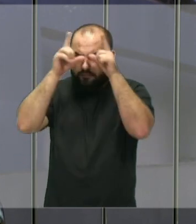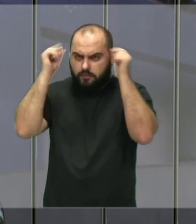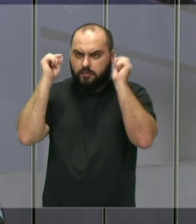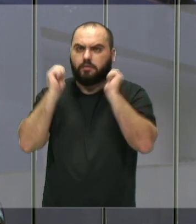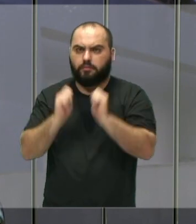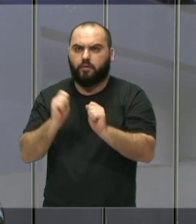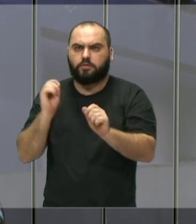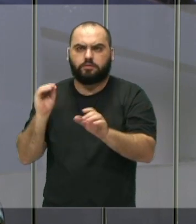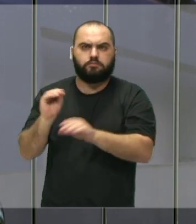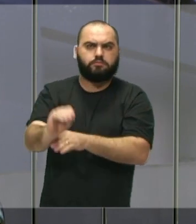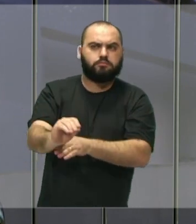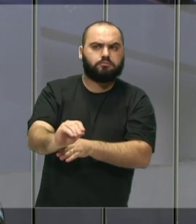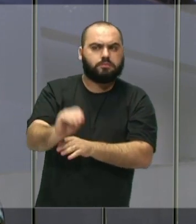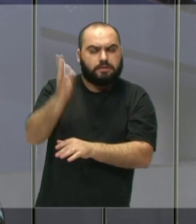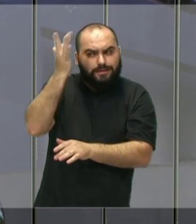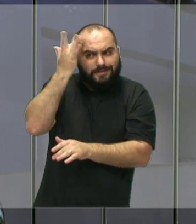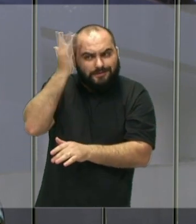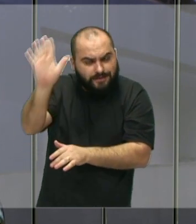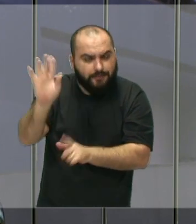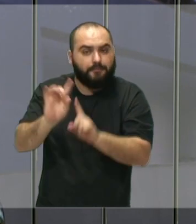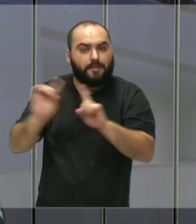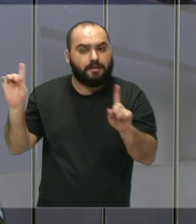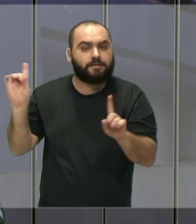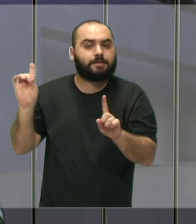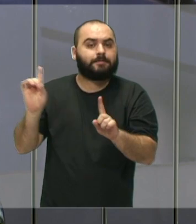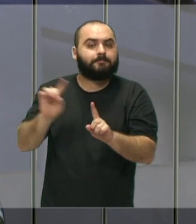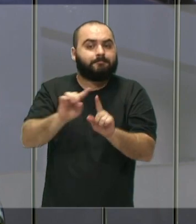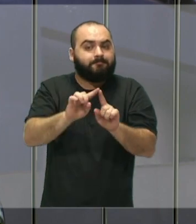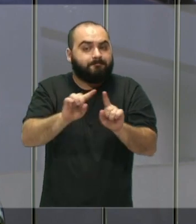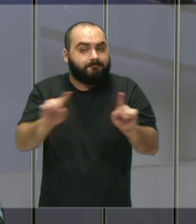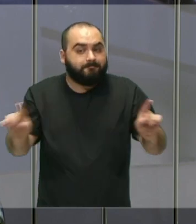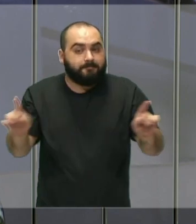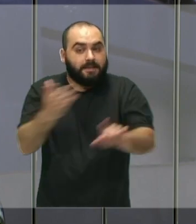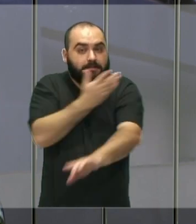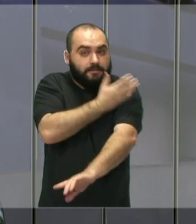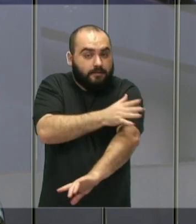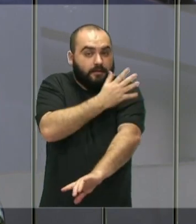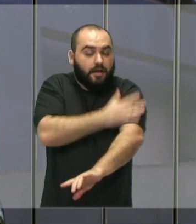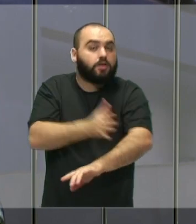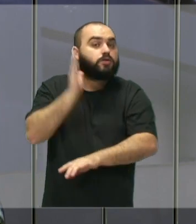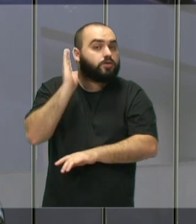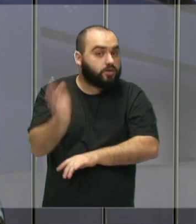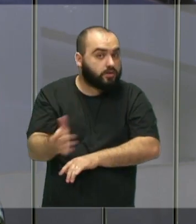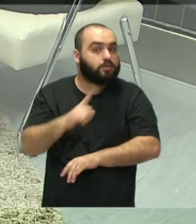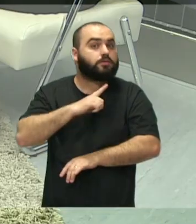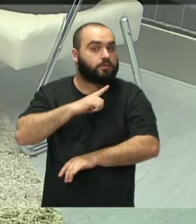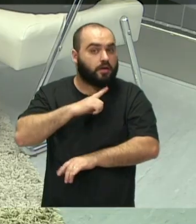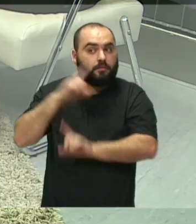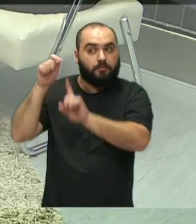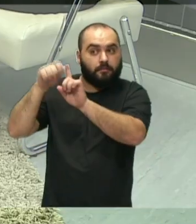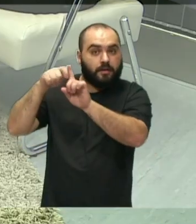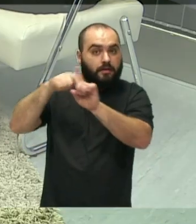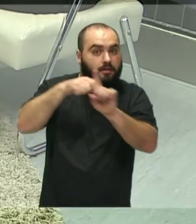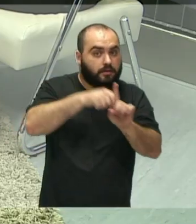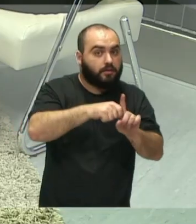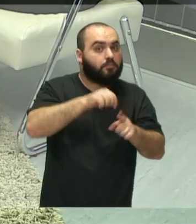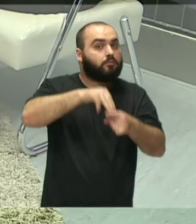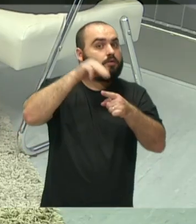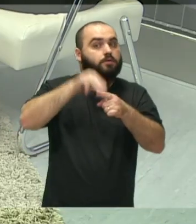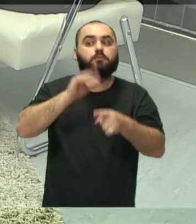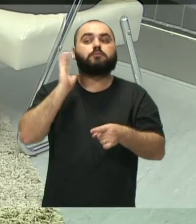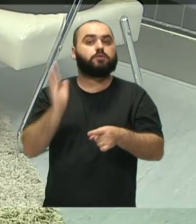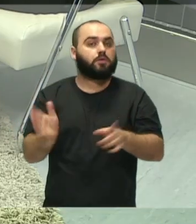colocar, isso eu não tenho certeza, tá? Mas esse treinamento já vem acontecendo daí nesses meses e agora o município já está pronto para